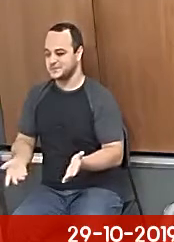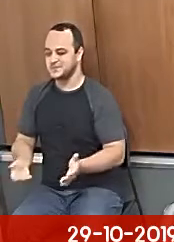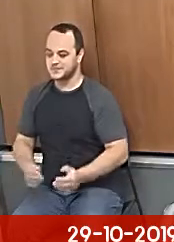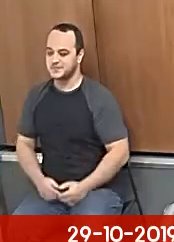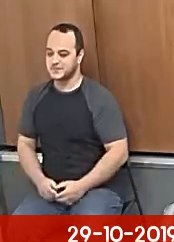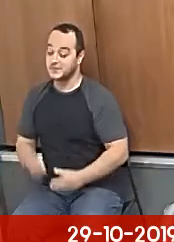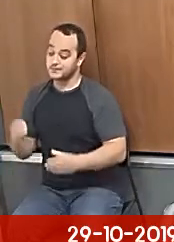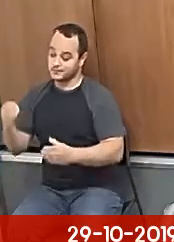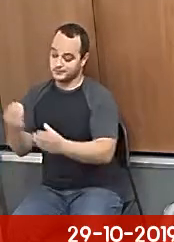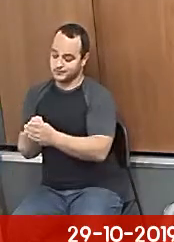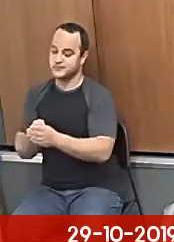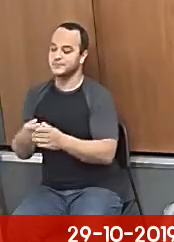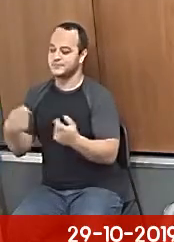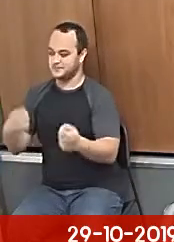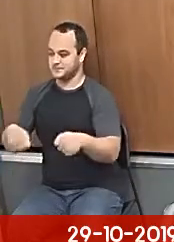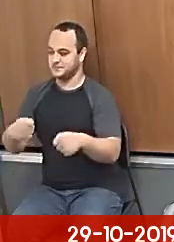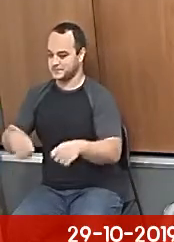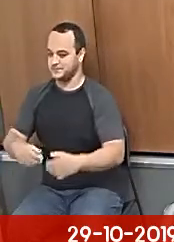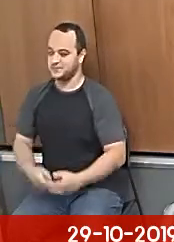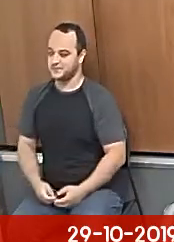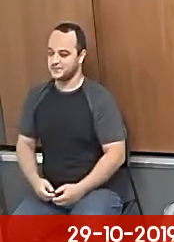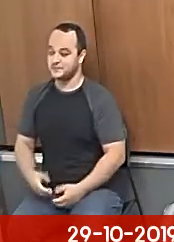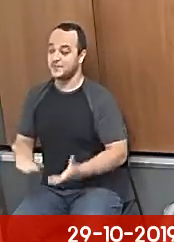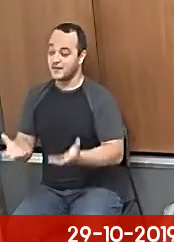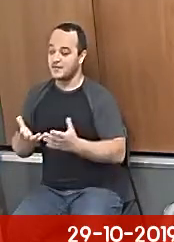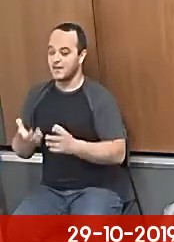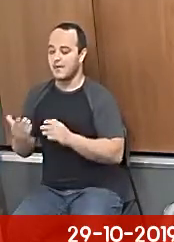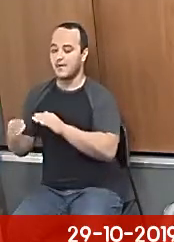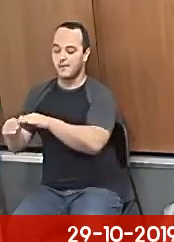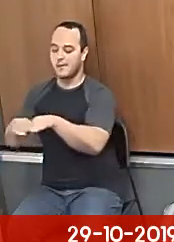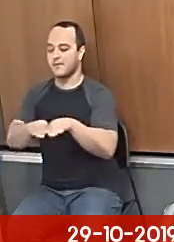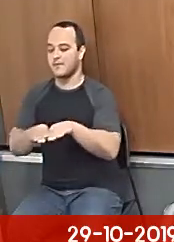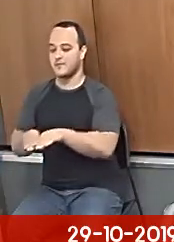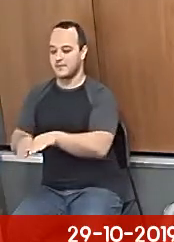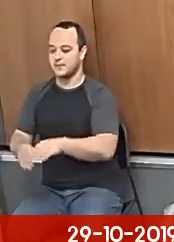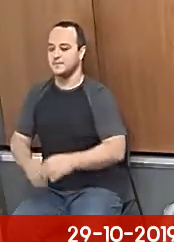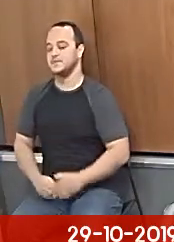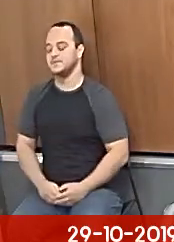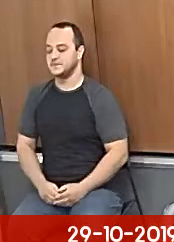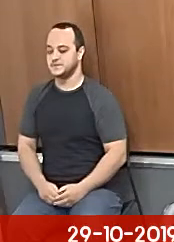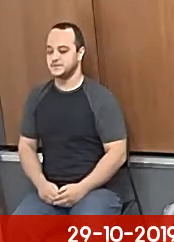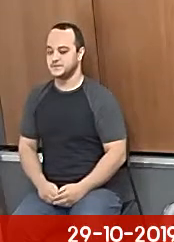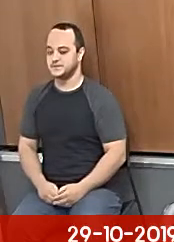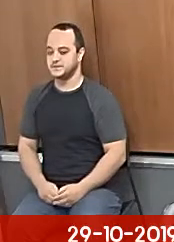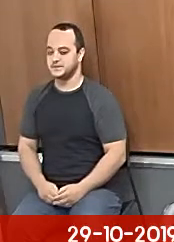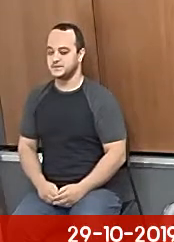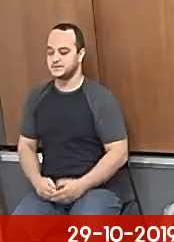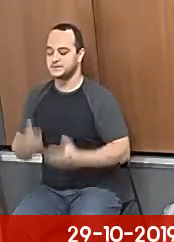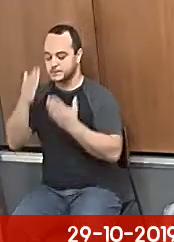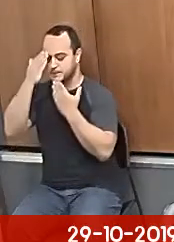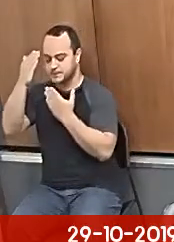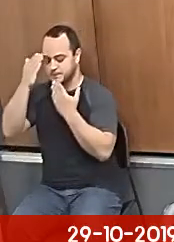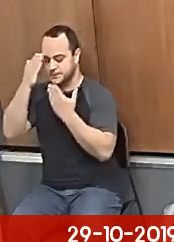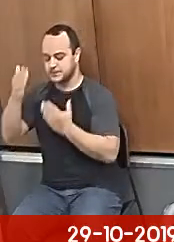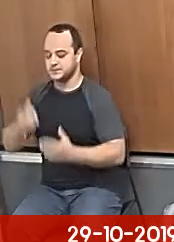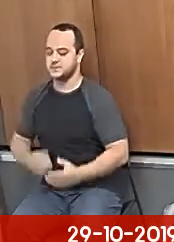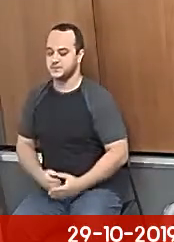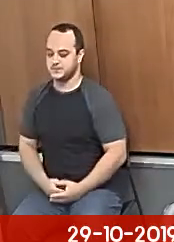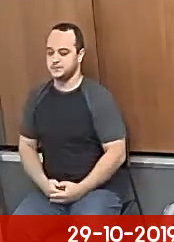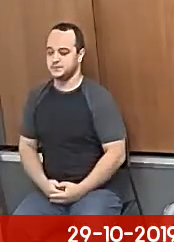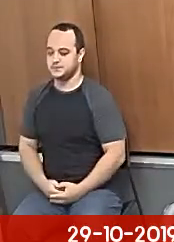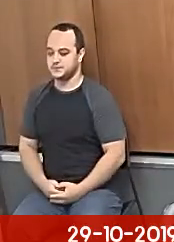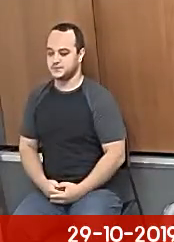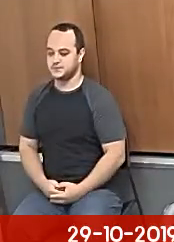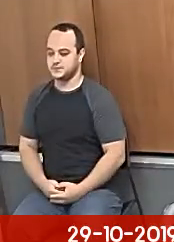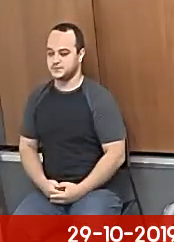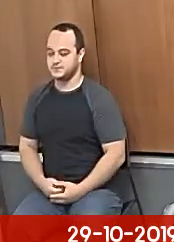né? E a gente conta com essa parceria também. O Tadeu quer finalizar. Muito obrigado. Ok.